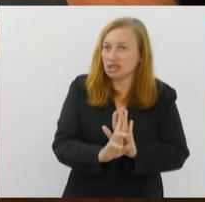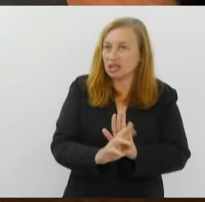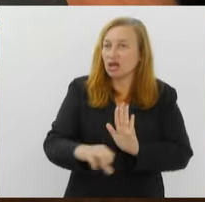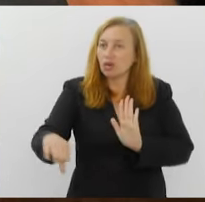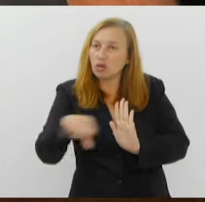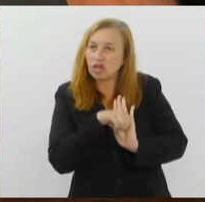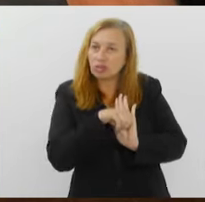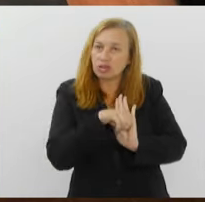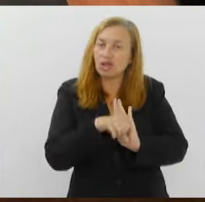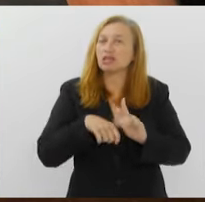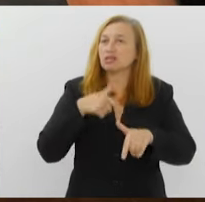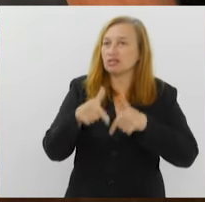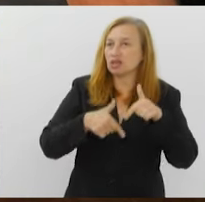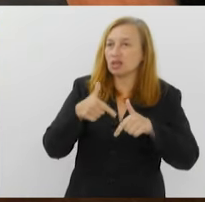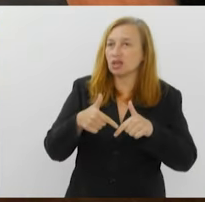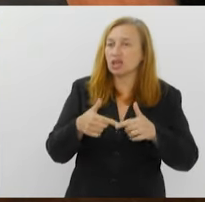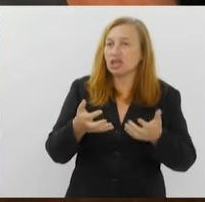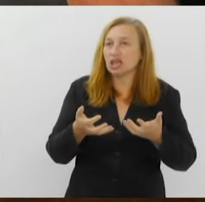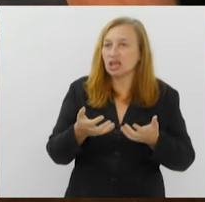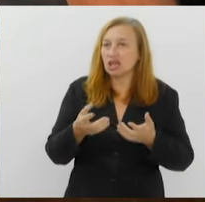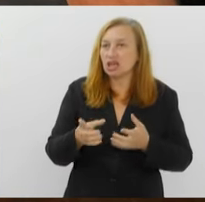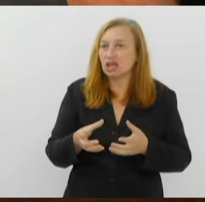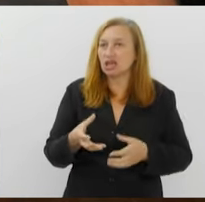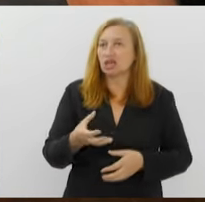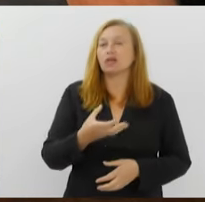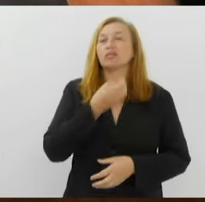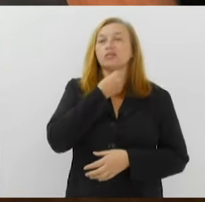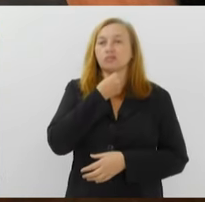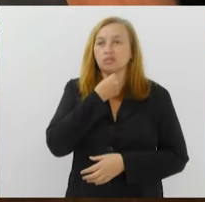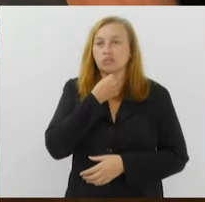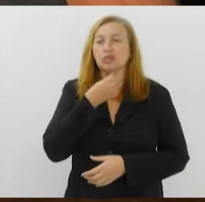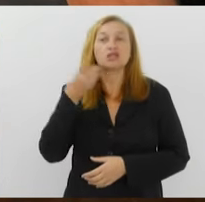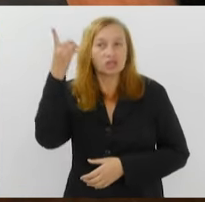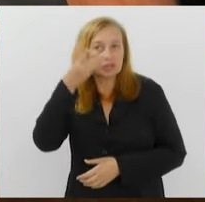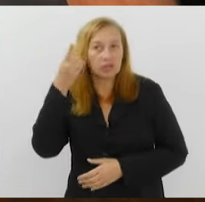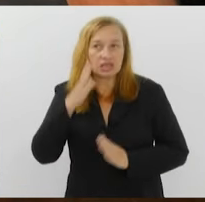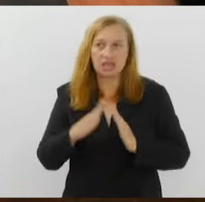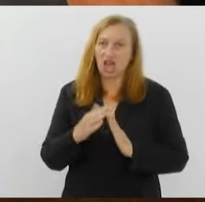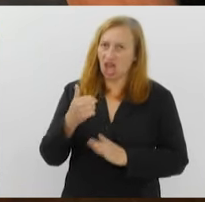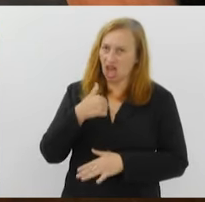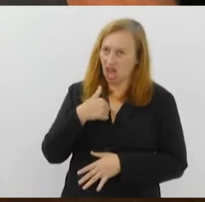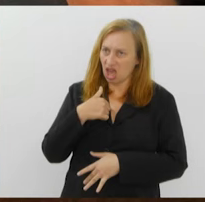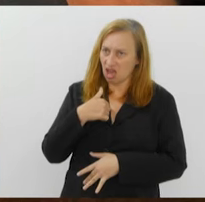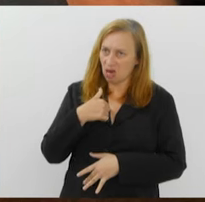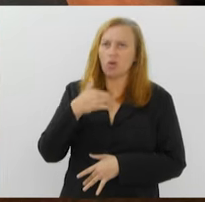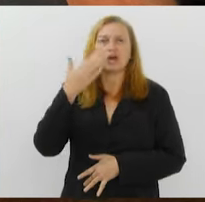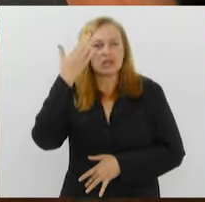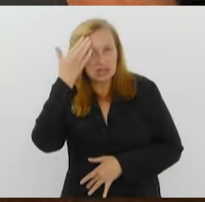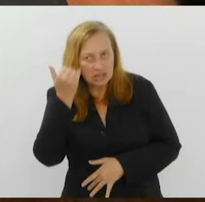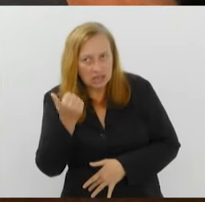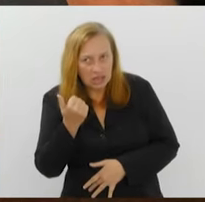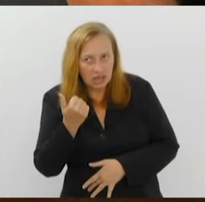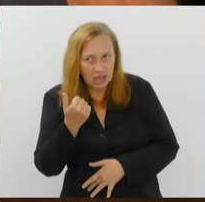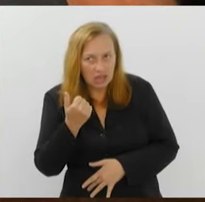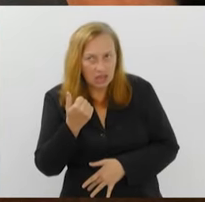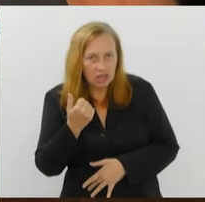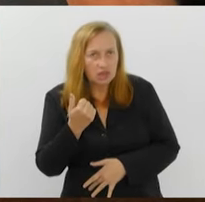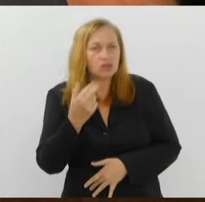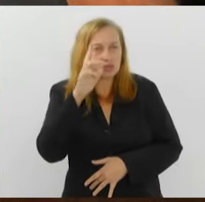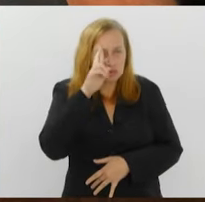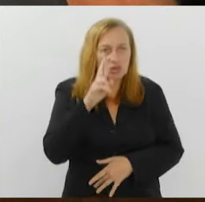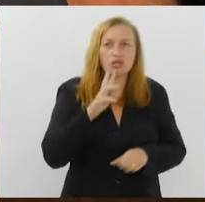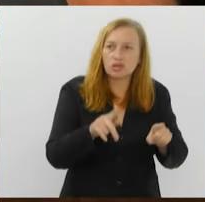do que isso, de querer intimidar deputado dessa casa, pelo menos quanto a mim. E sei que da envergadura, políticos da envergadura de Vossa